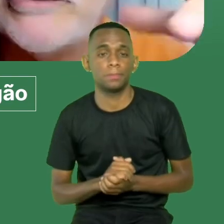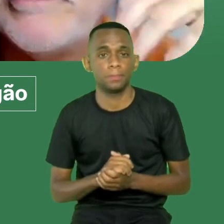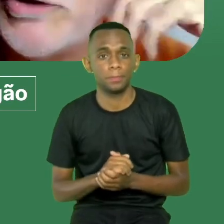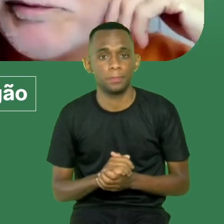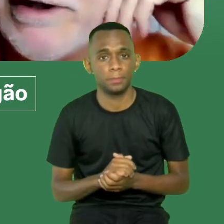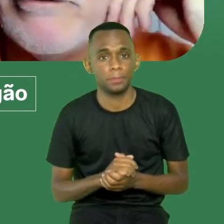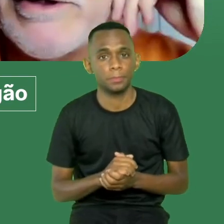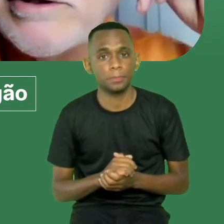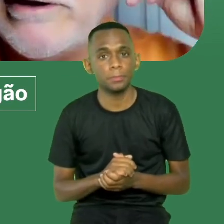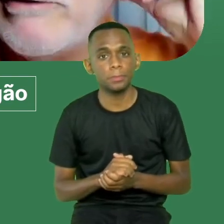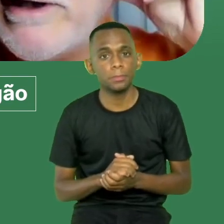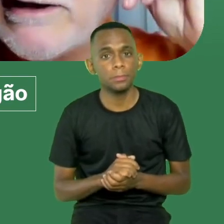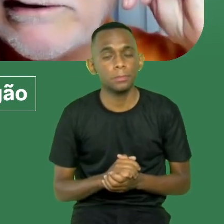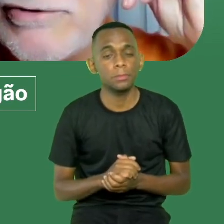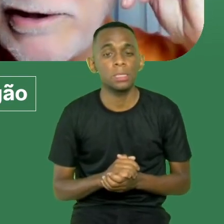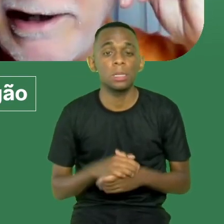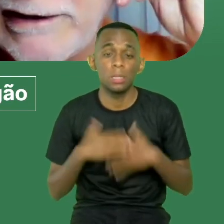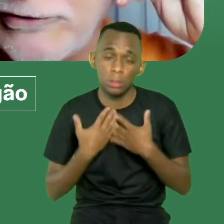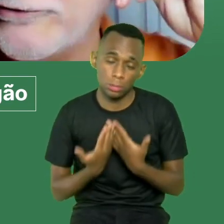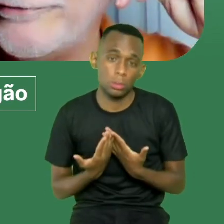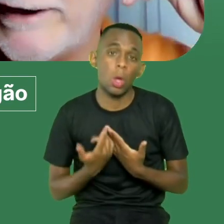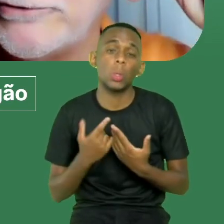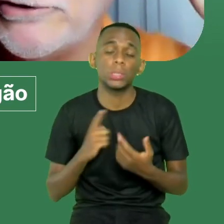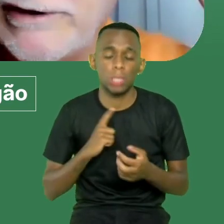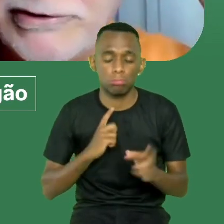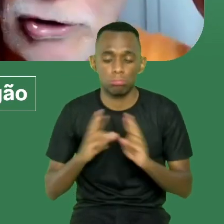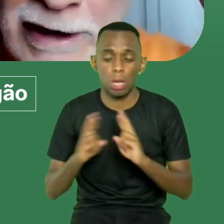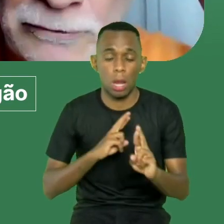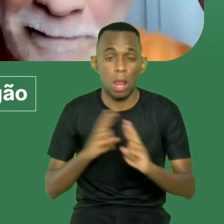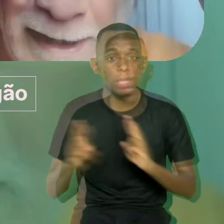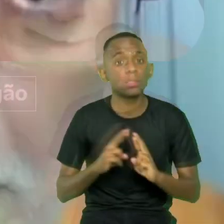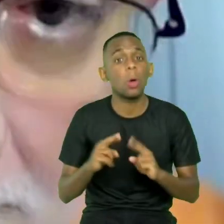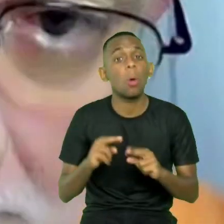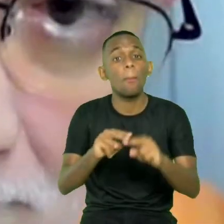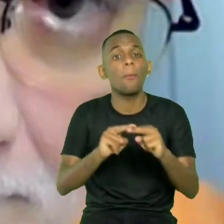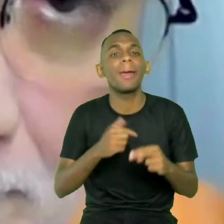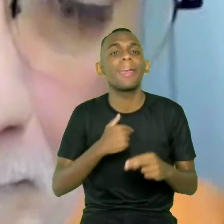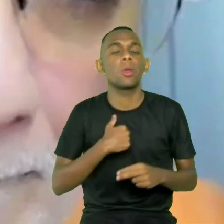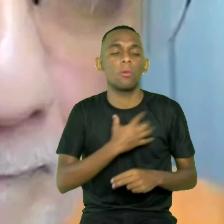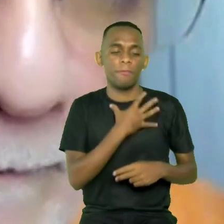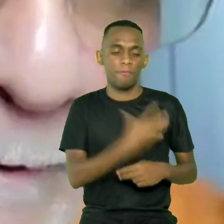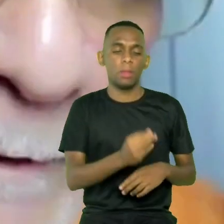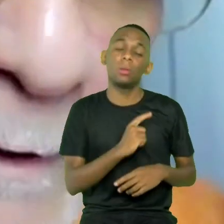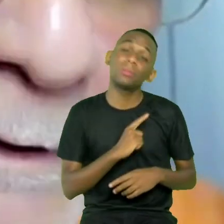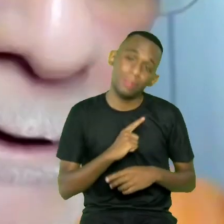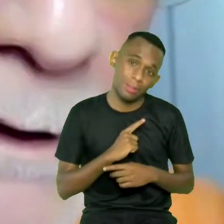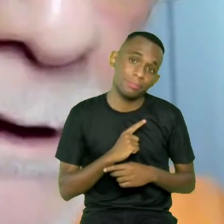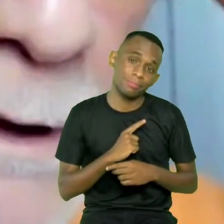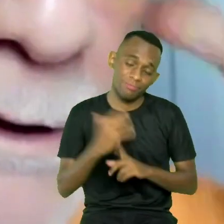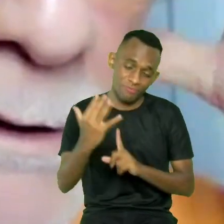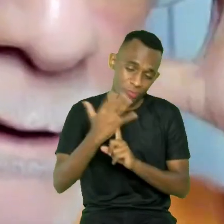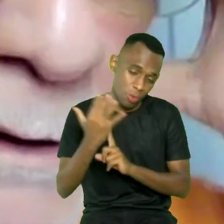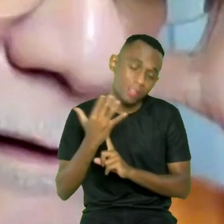Então foi mais ou menos por aí. Eu acho que tem uma relação direta com o fato de eu ter me tornado pai, né?